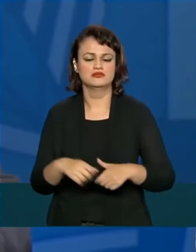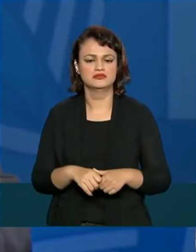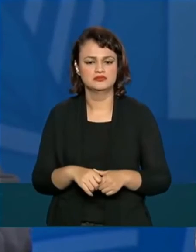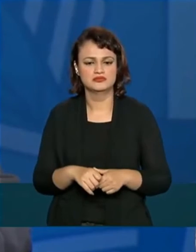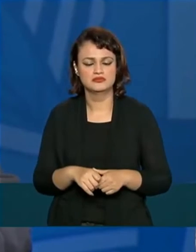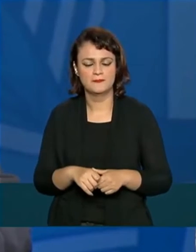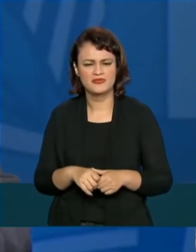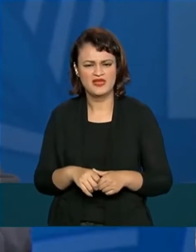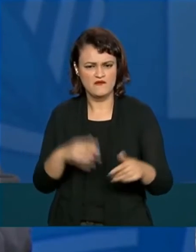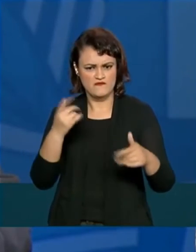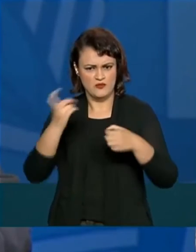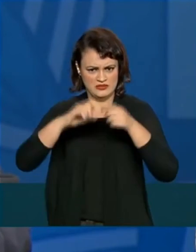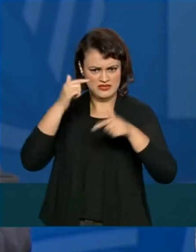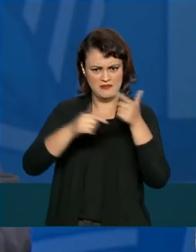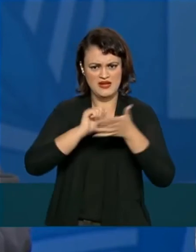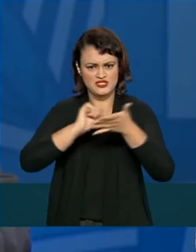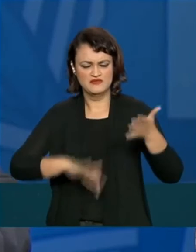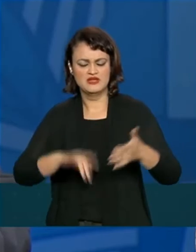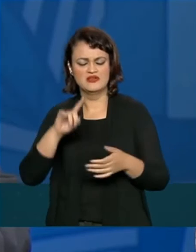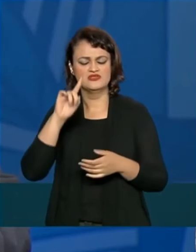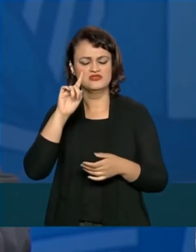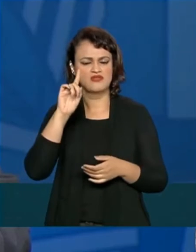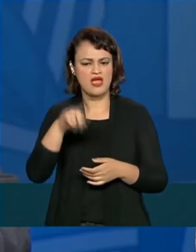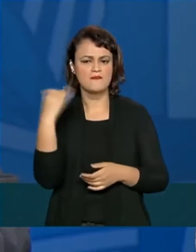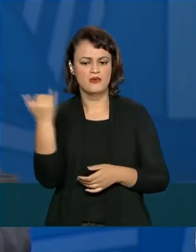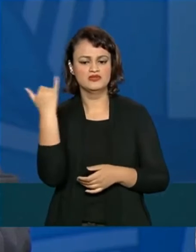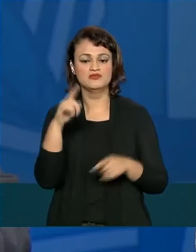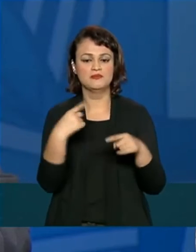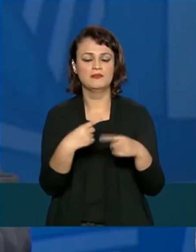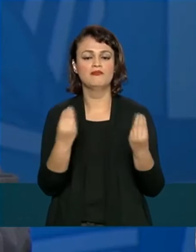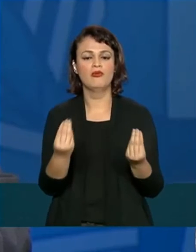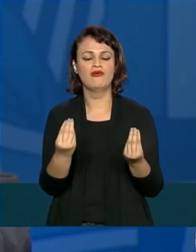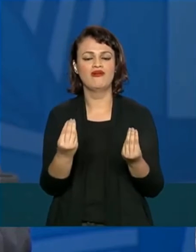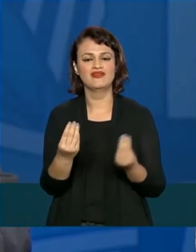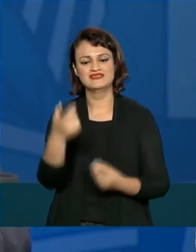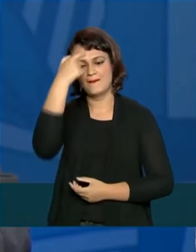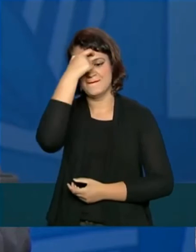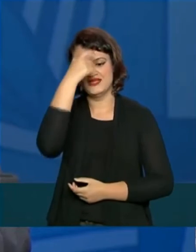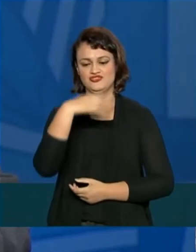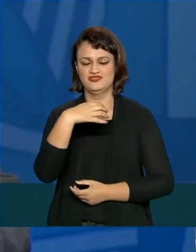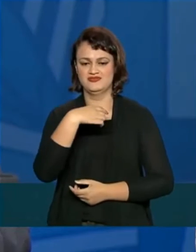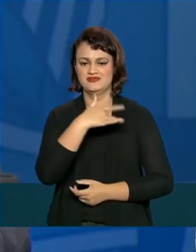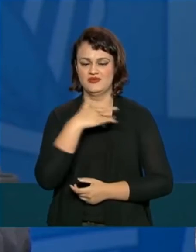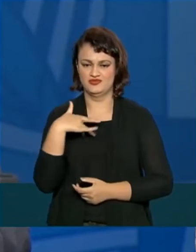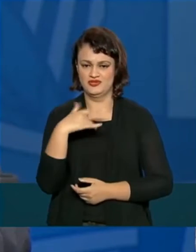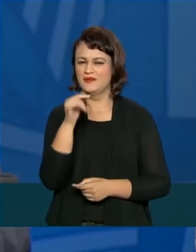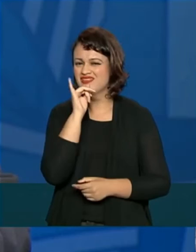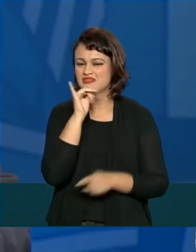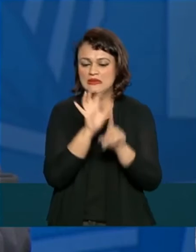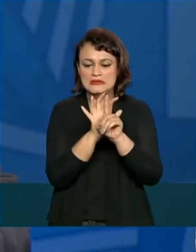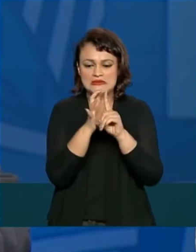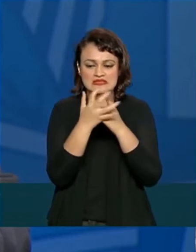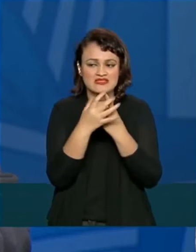Retomar as atividades do convívio social são também fatores de promoção da saúde mental das pessoas, uma vez que o confinamento, o medo